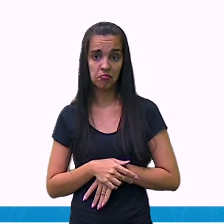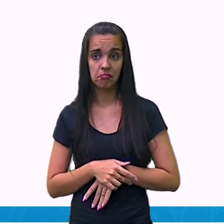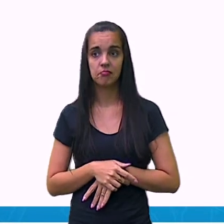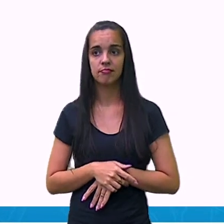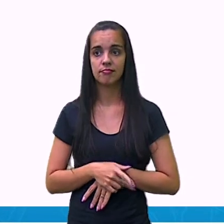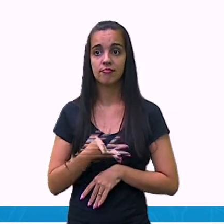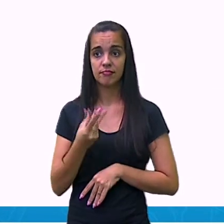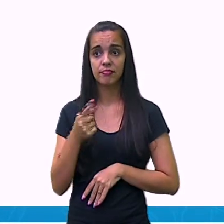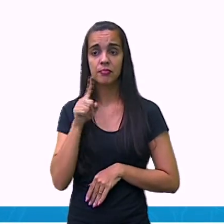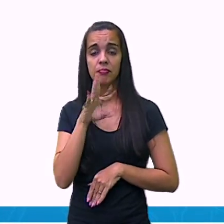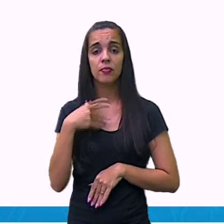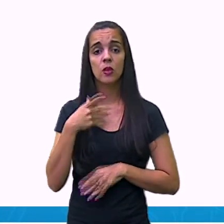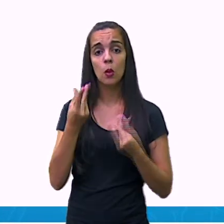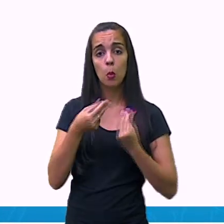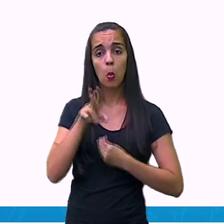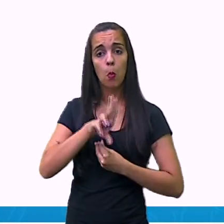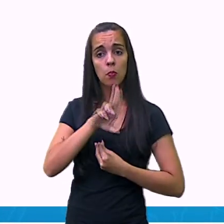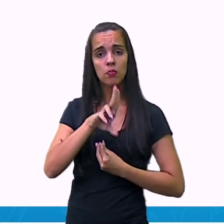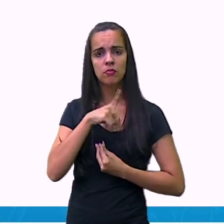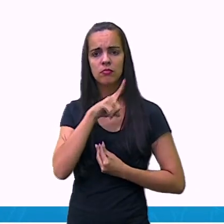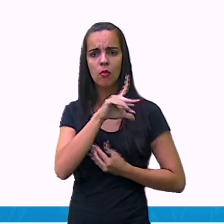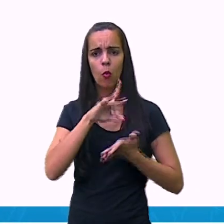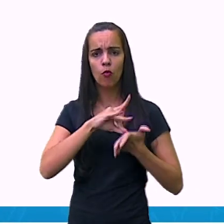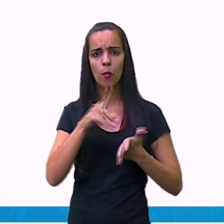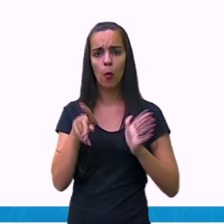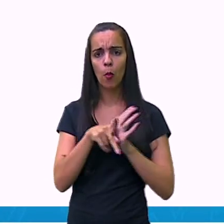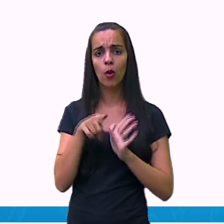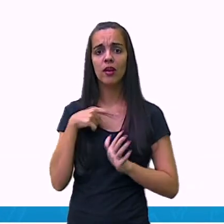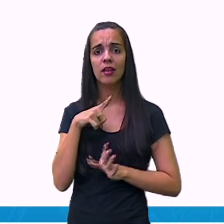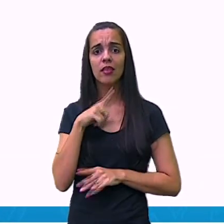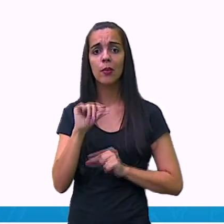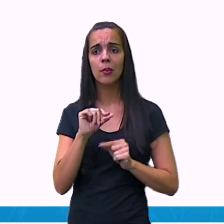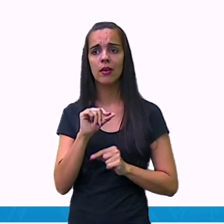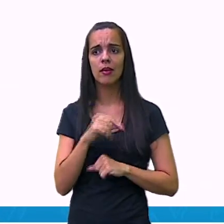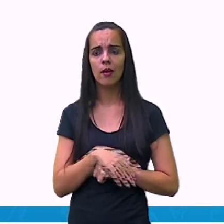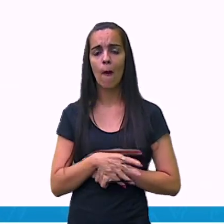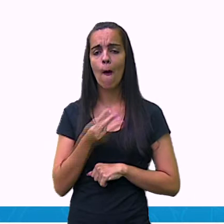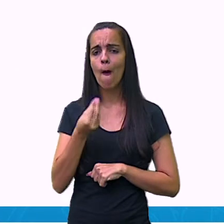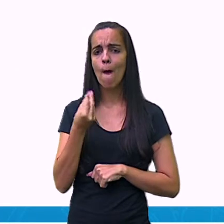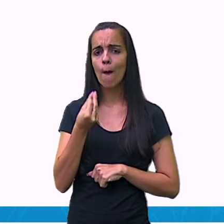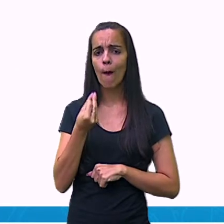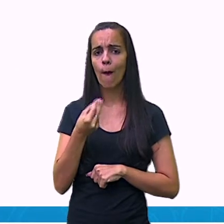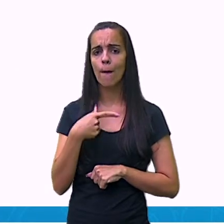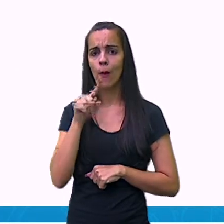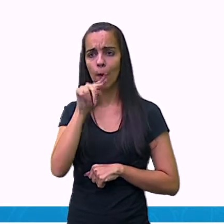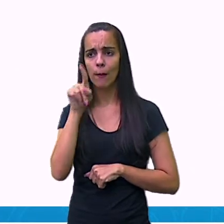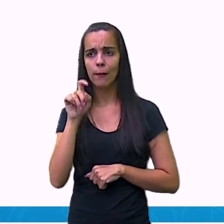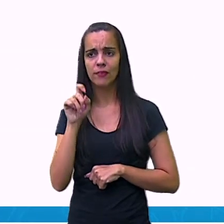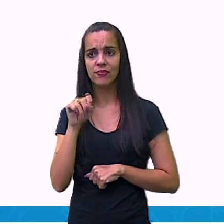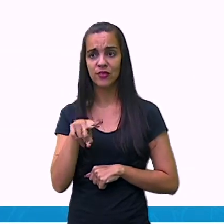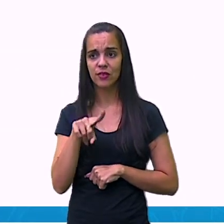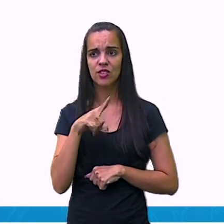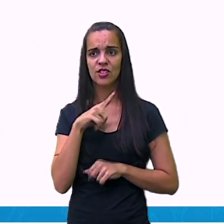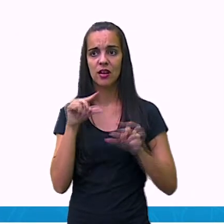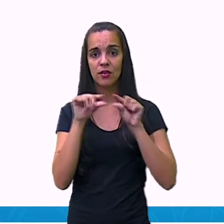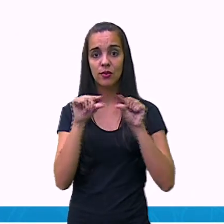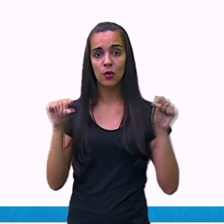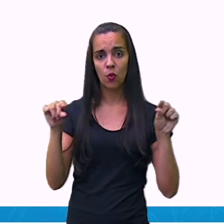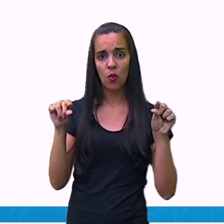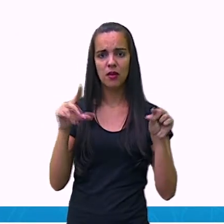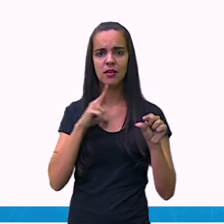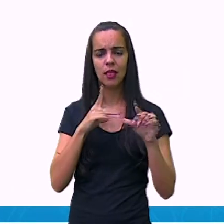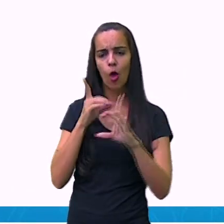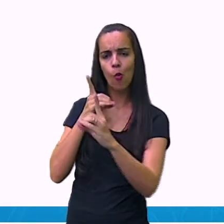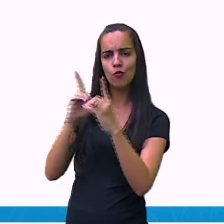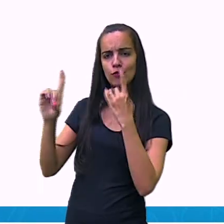fazendo uma pergunta. O que confirma isso? O ponto de interrogação. Uma frase com